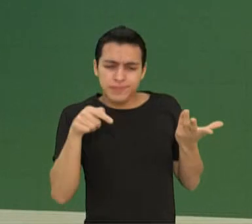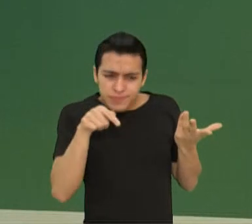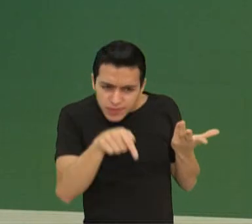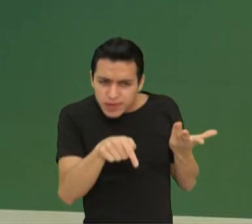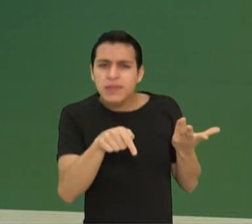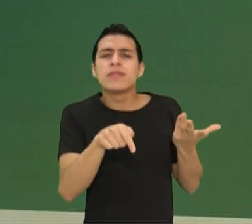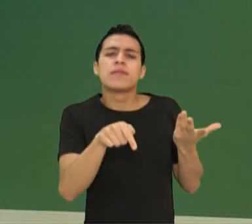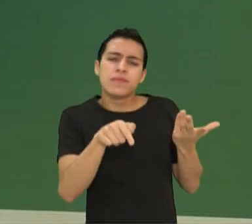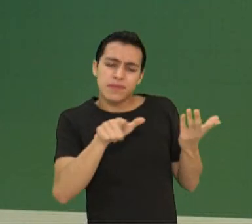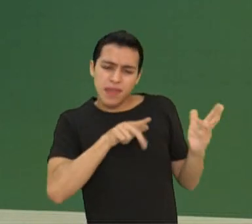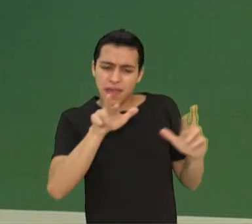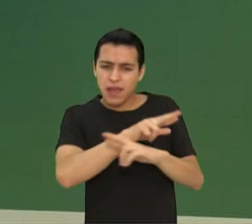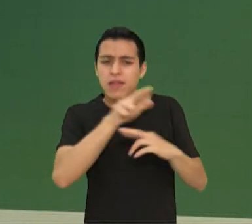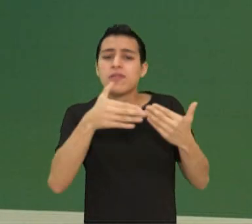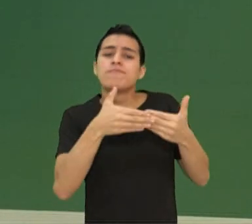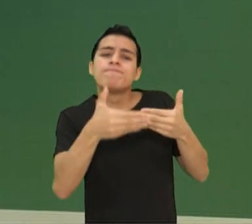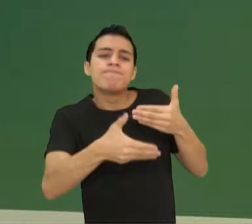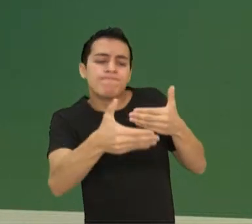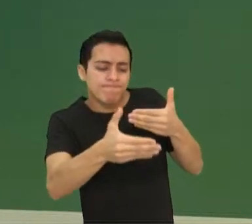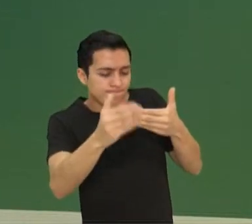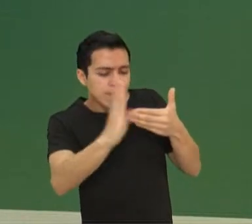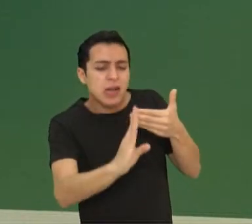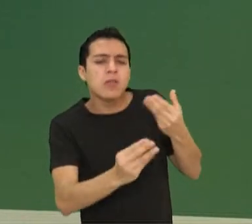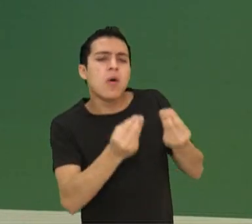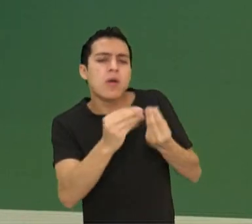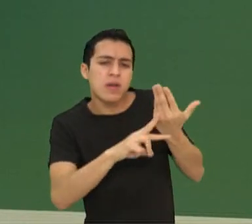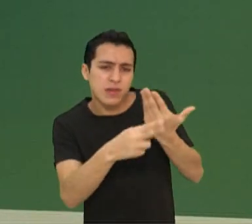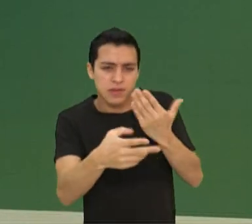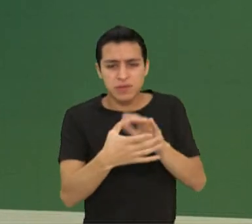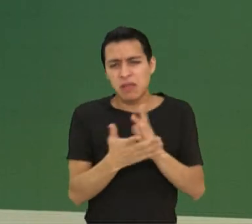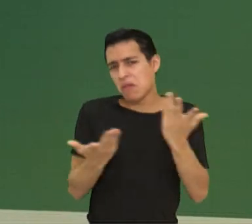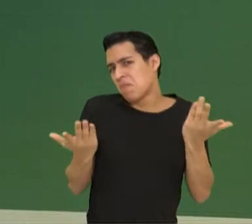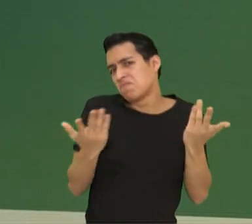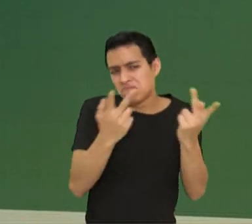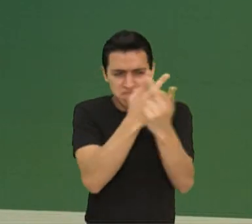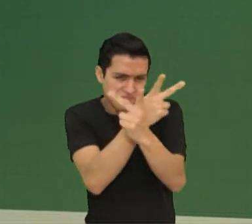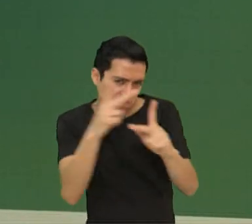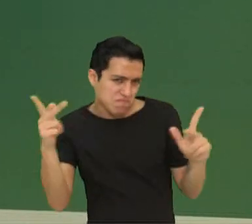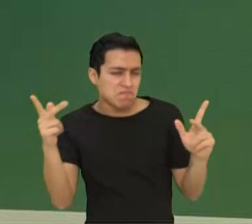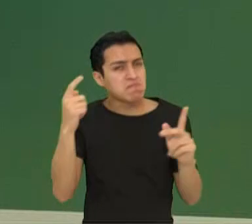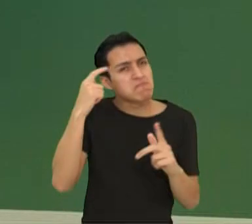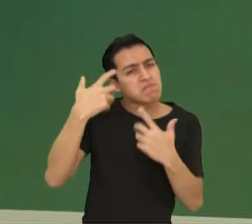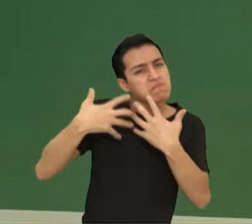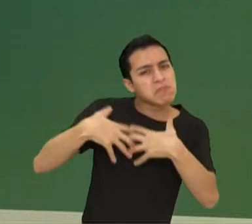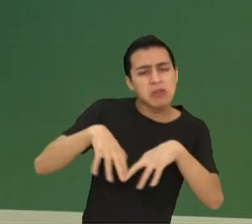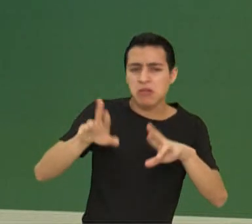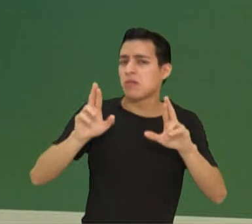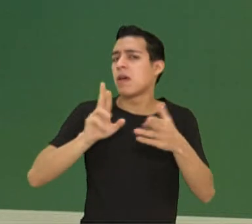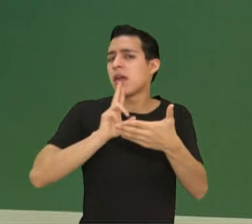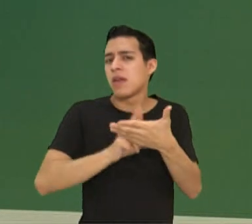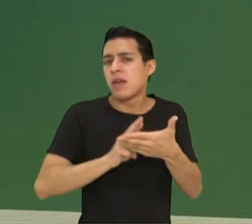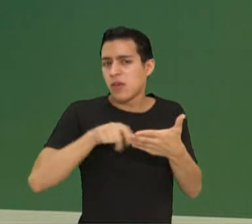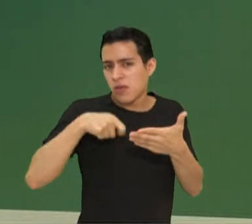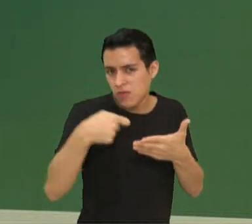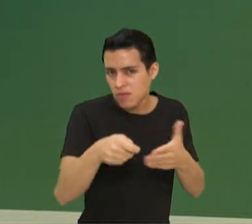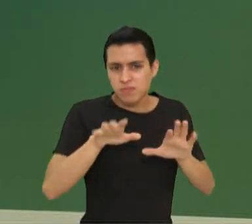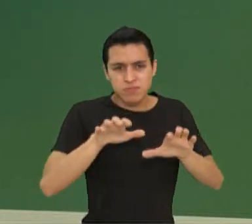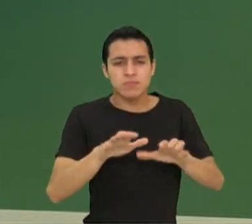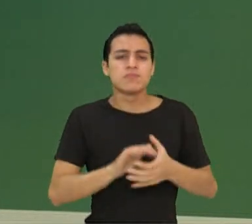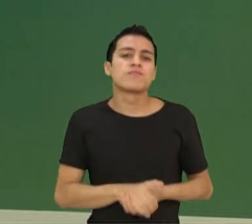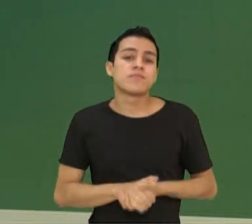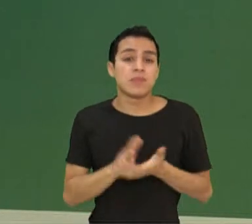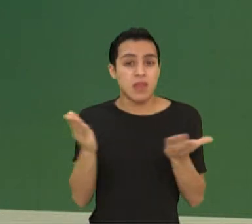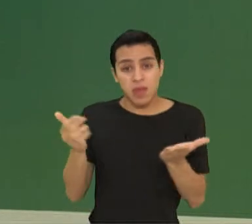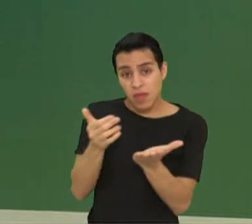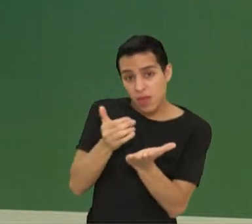futuro brasileiro, né? Então, era meio relativo, espero que vocês tenham refletido bastante sobre isso. E